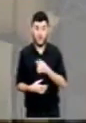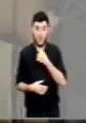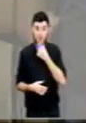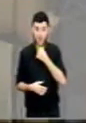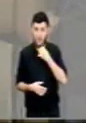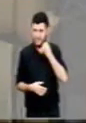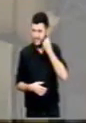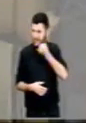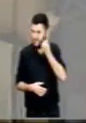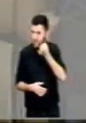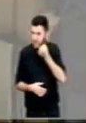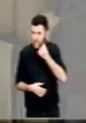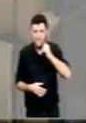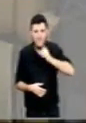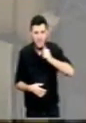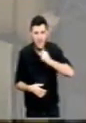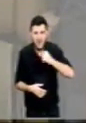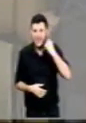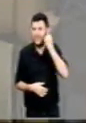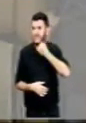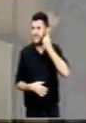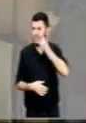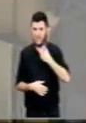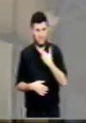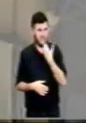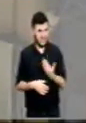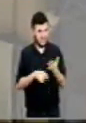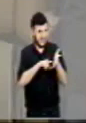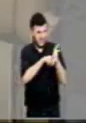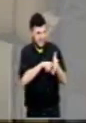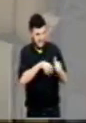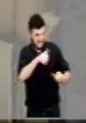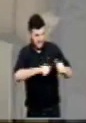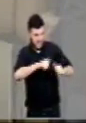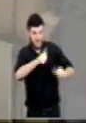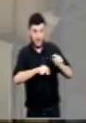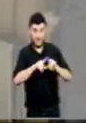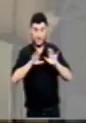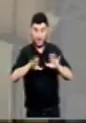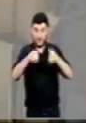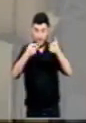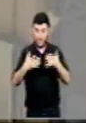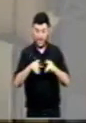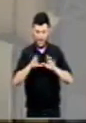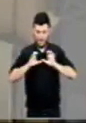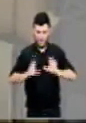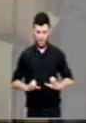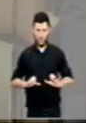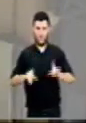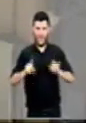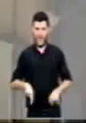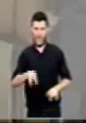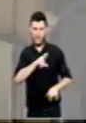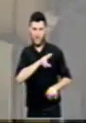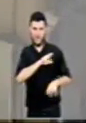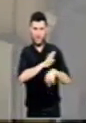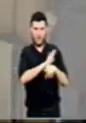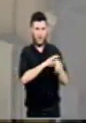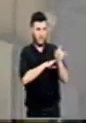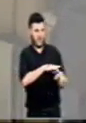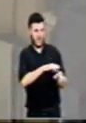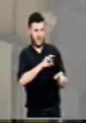a varredura. Ou seja, o ato, a conduta, não era praticada pelo meu cliente, que é o assistente, que era